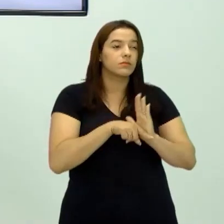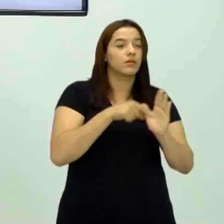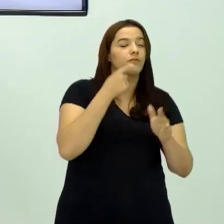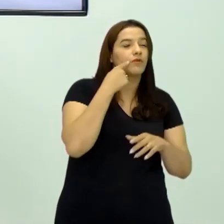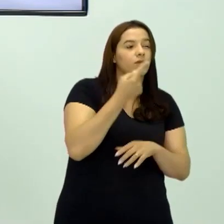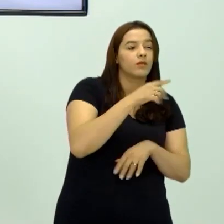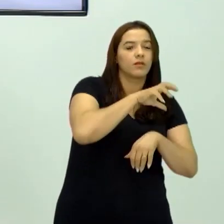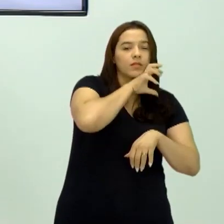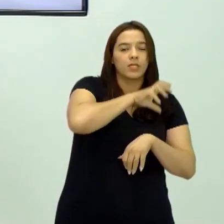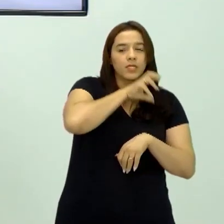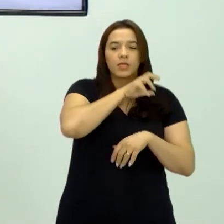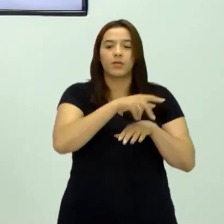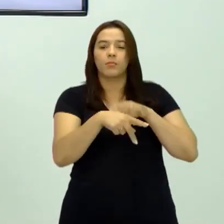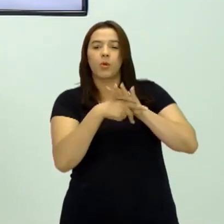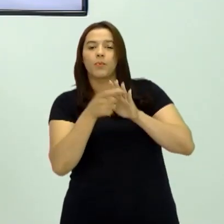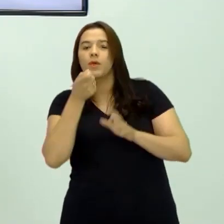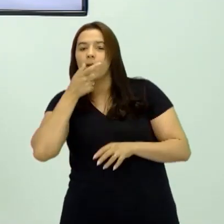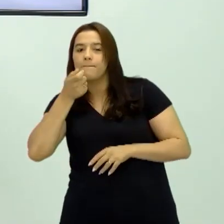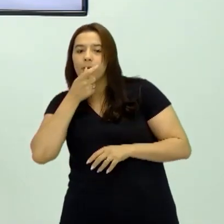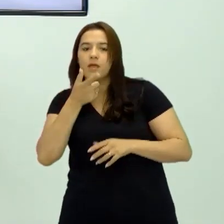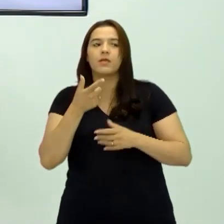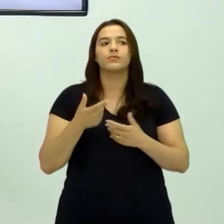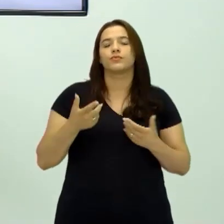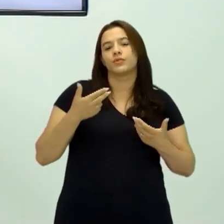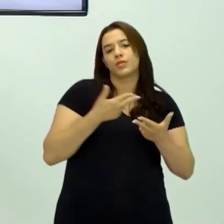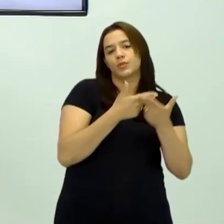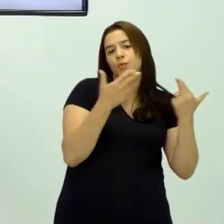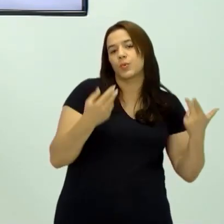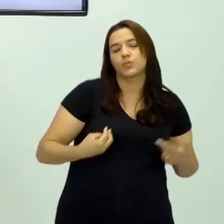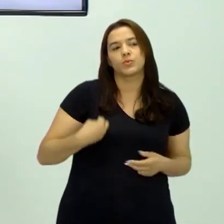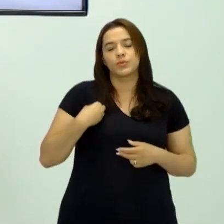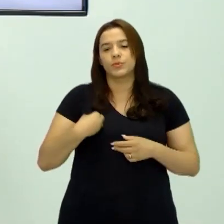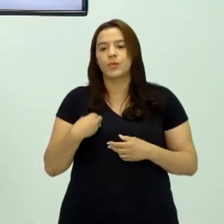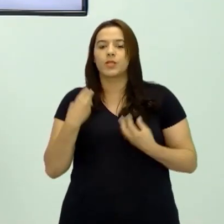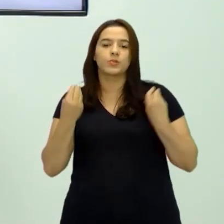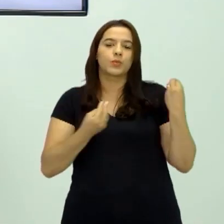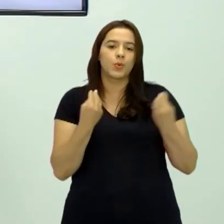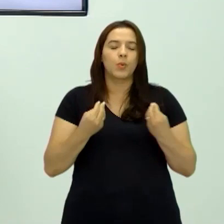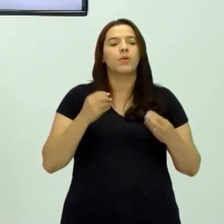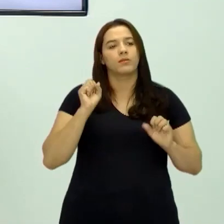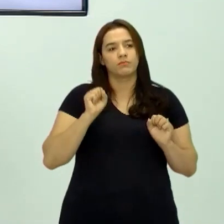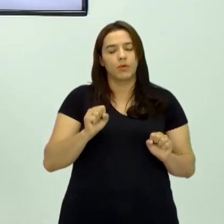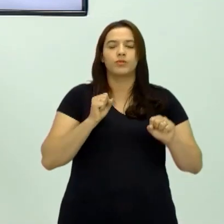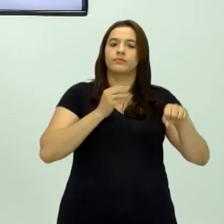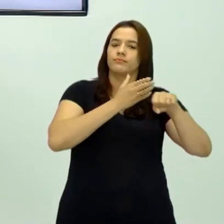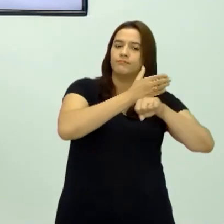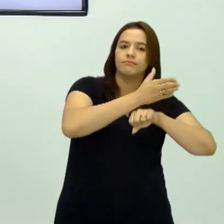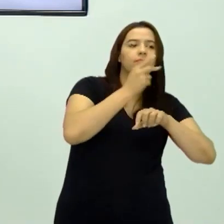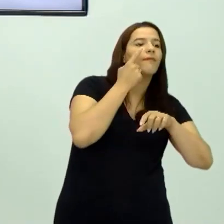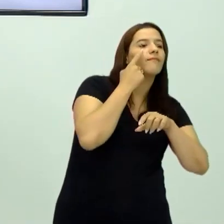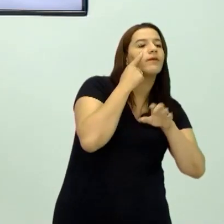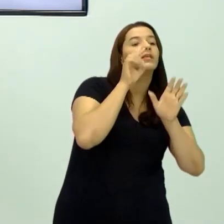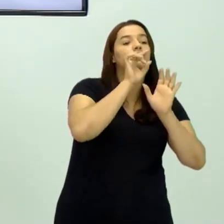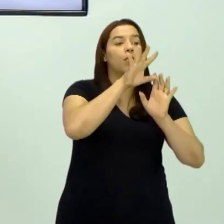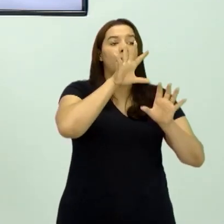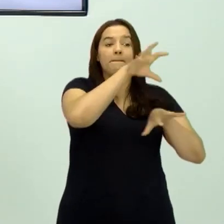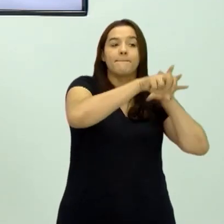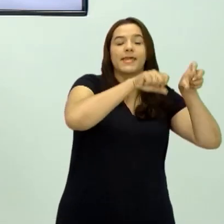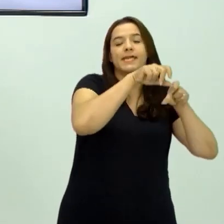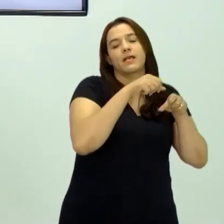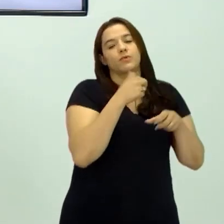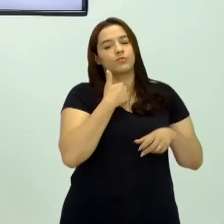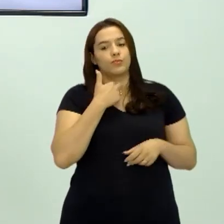questões, né, medicinais, né, questões aí de seres vivos, como é que eles vivem, né, e outras situações aí que a ciência